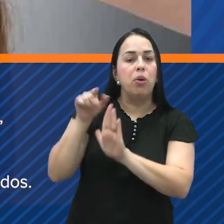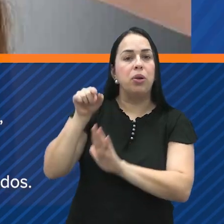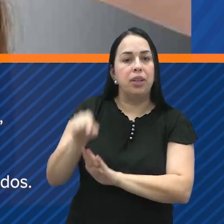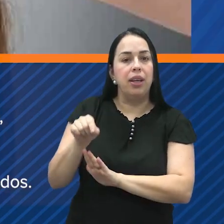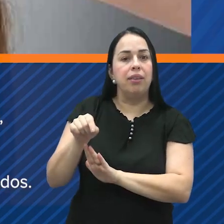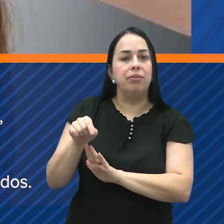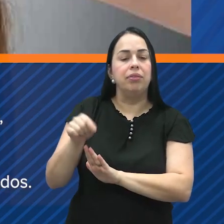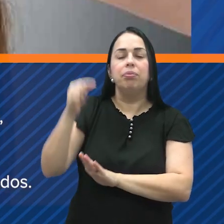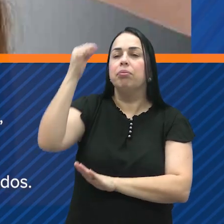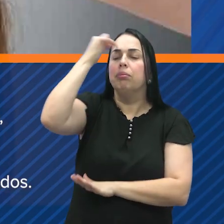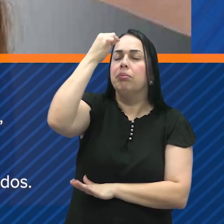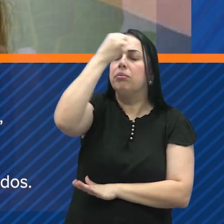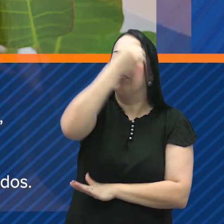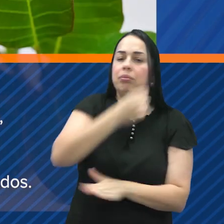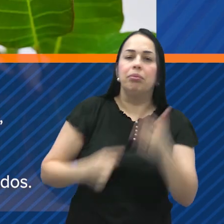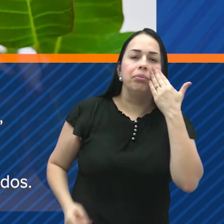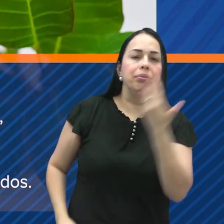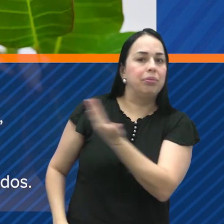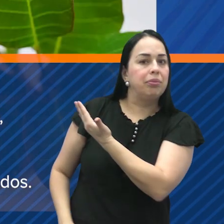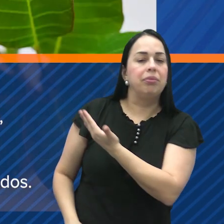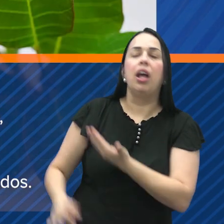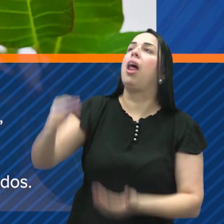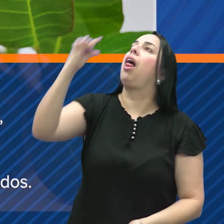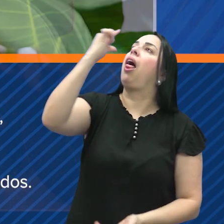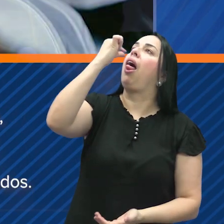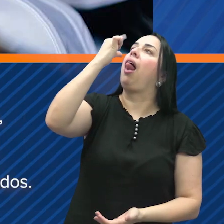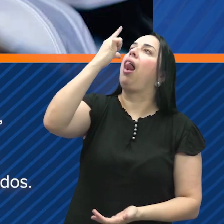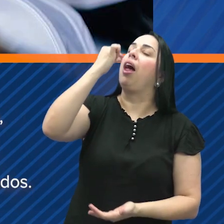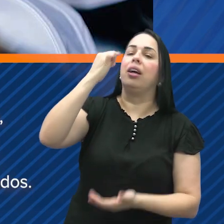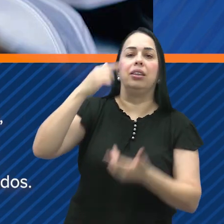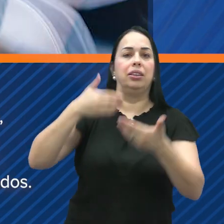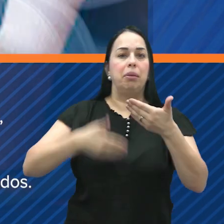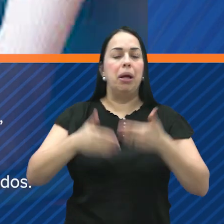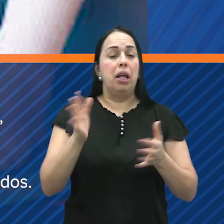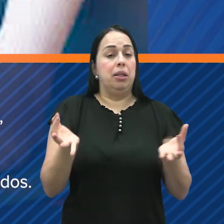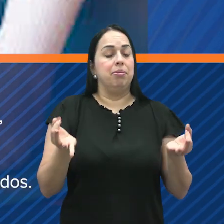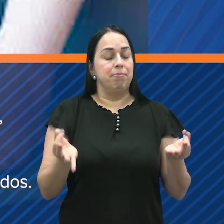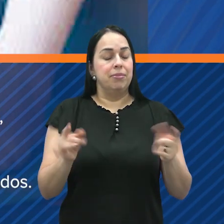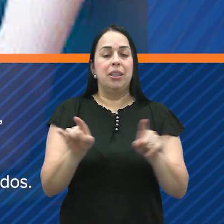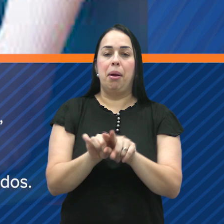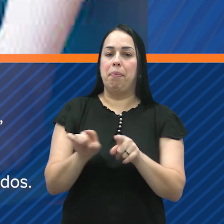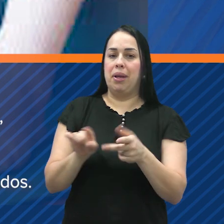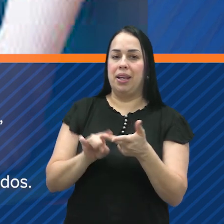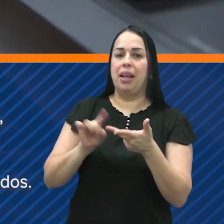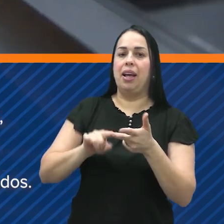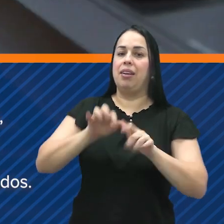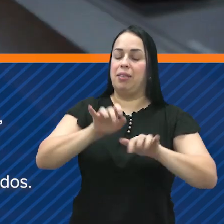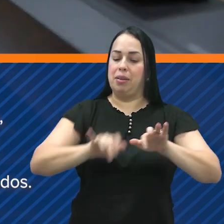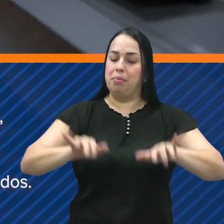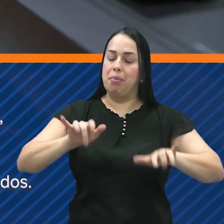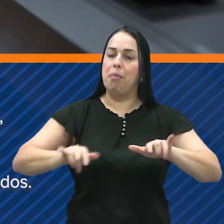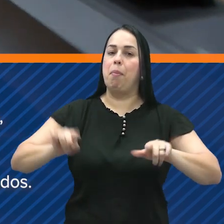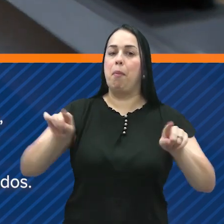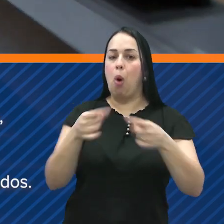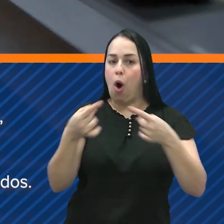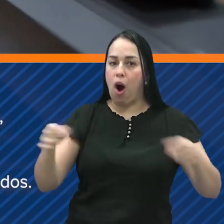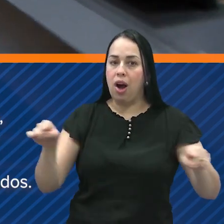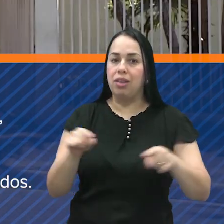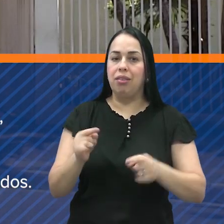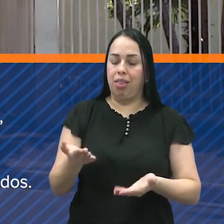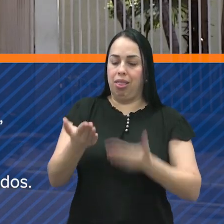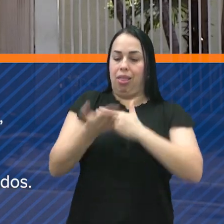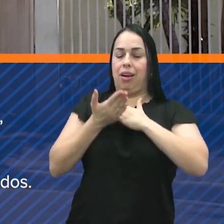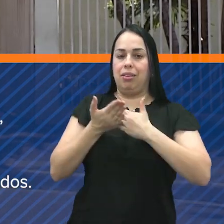do serviço de acupuntura, homeopatia, reiki, fisioterapia, musicoterapia